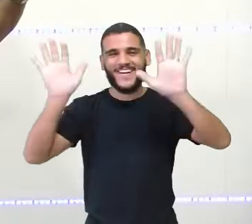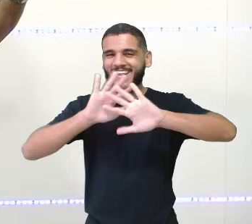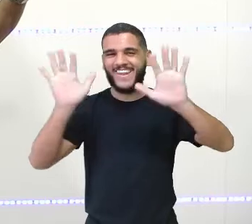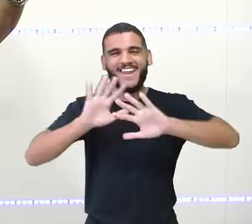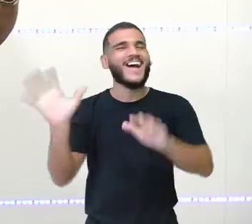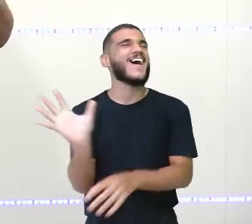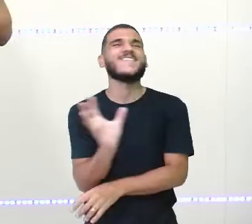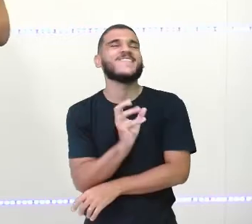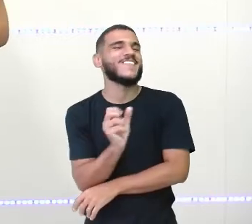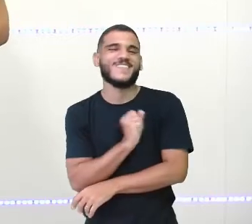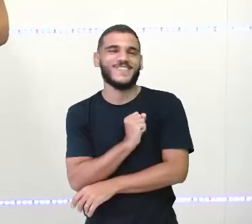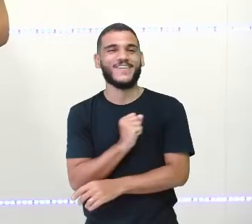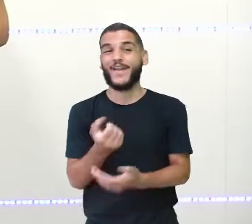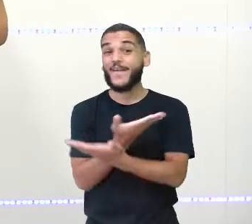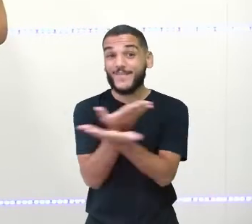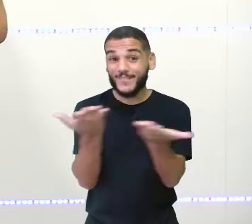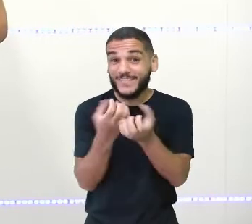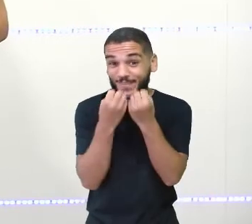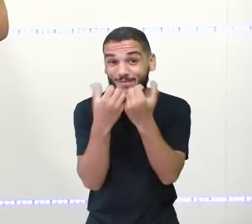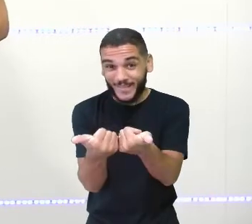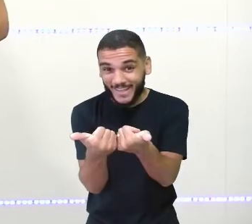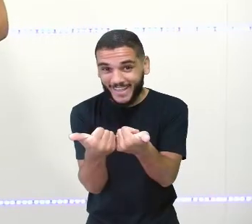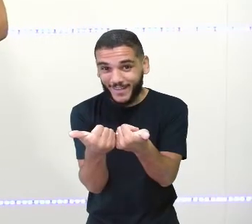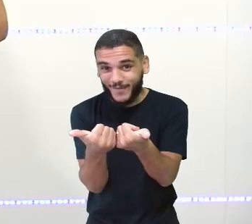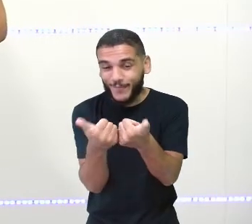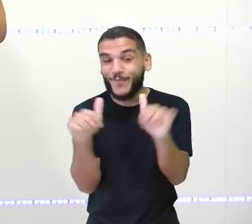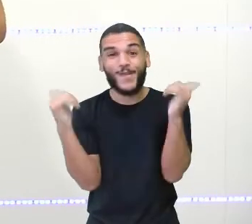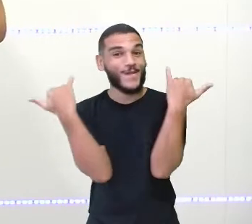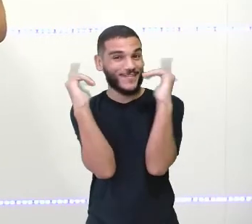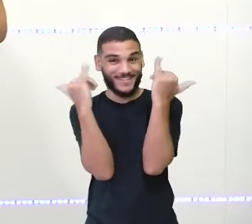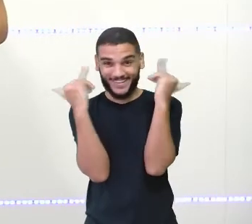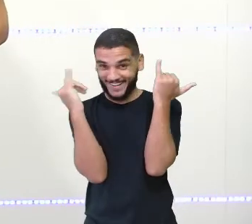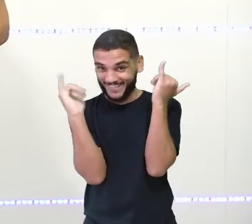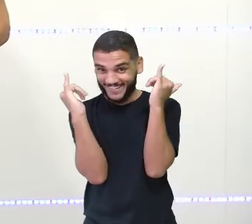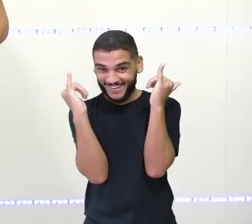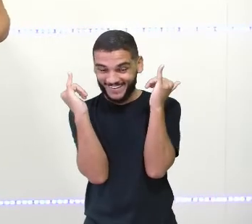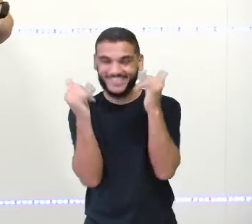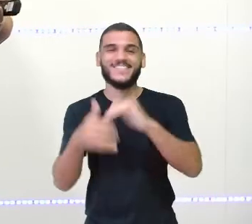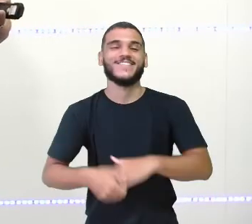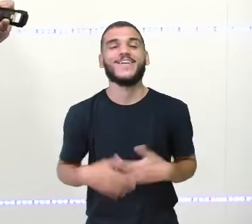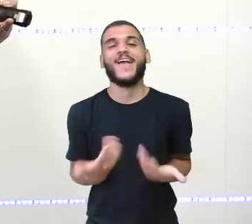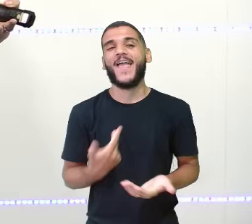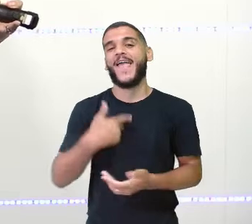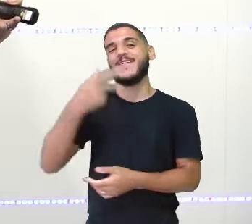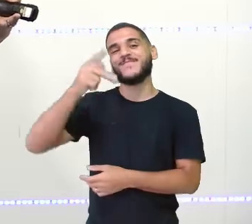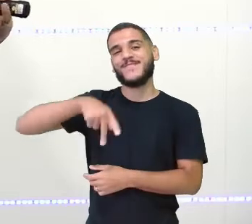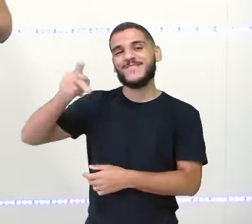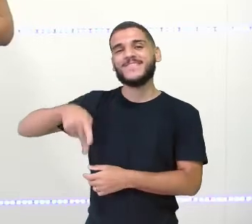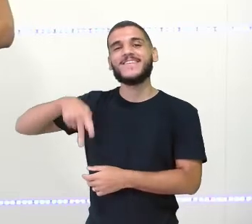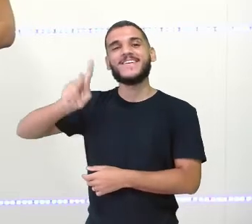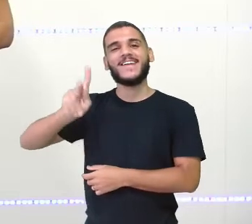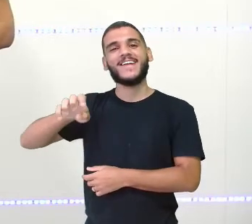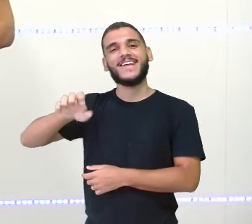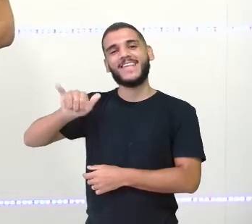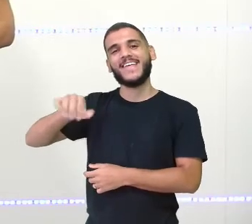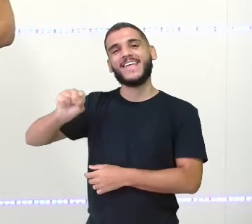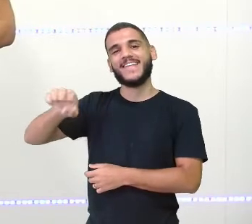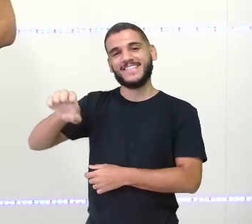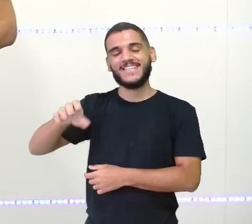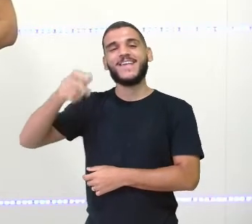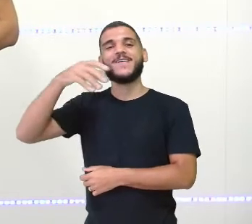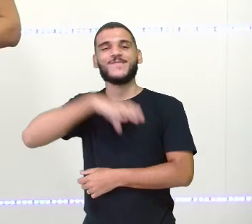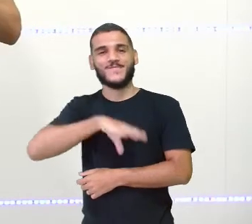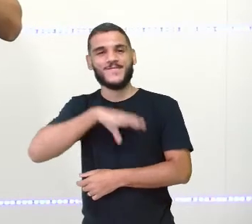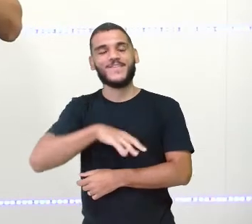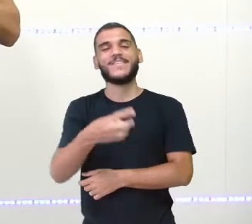Olá, meus amores! Como é que vocês estão? Tá tudo de boa na Lagoa? Tudo tranquilo como um esquilo? Sou a professora Keise Marinho, de Português dos